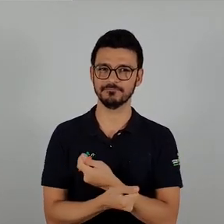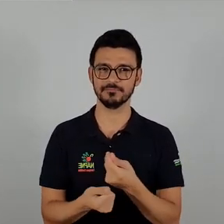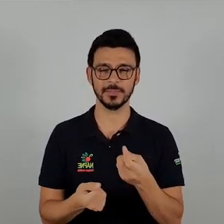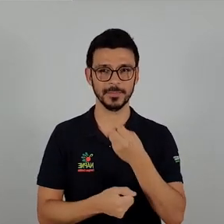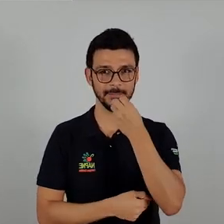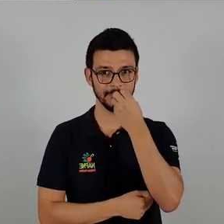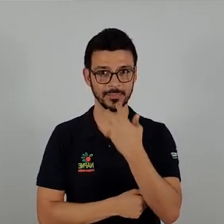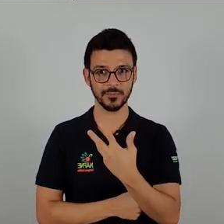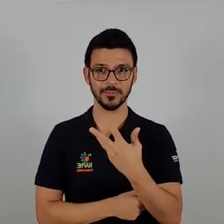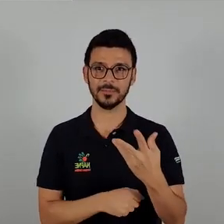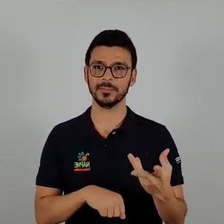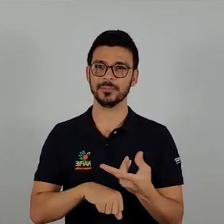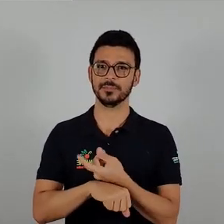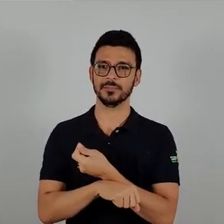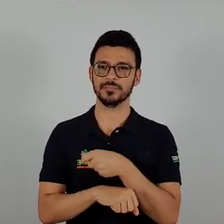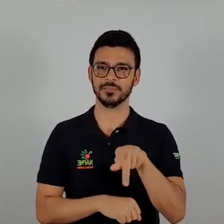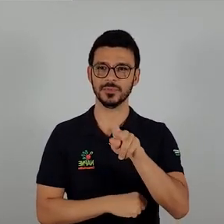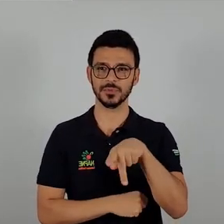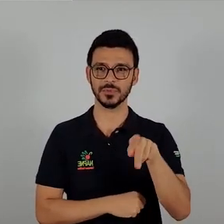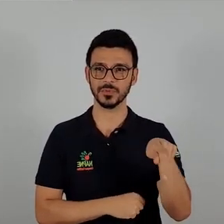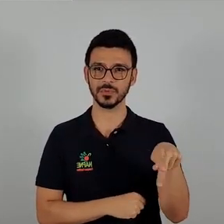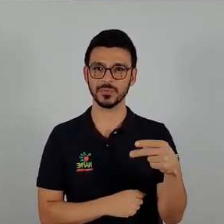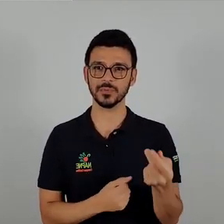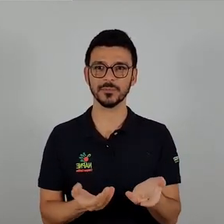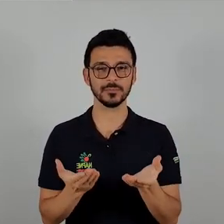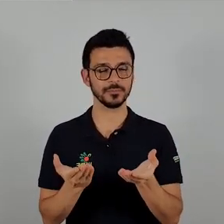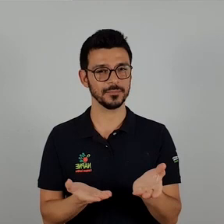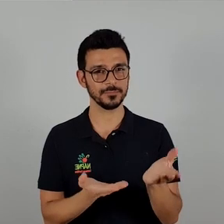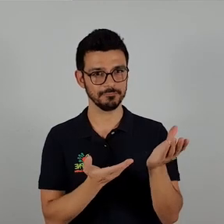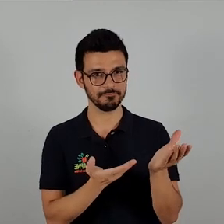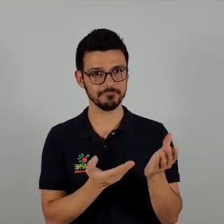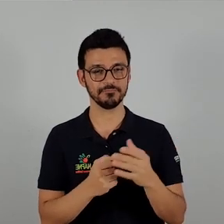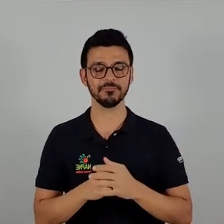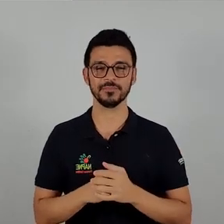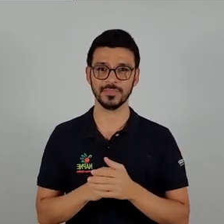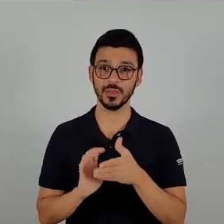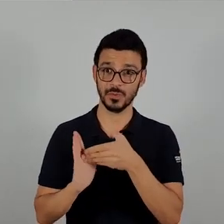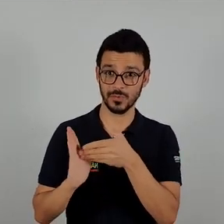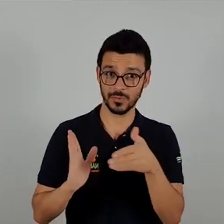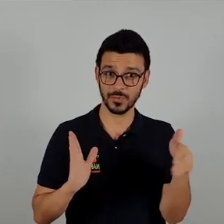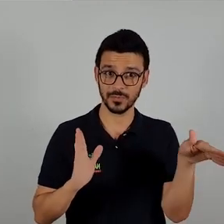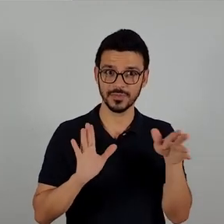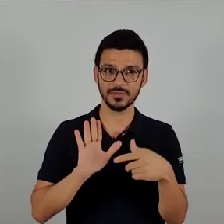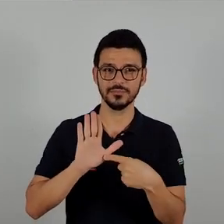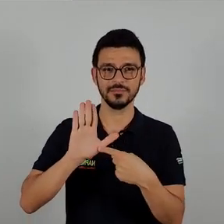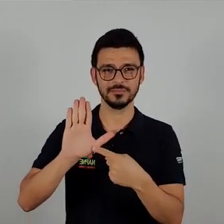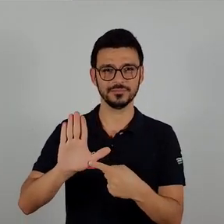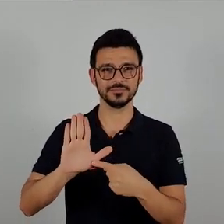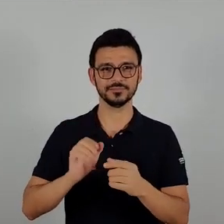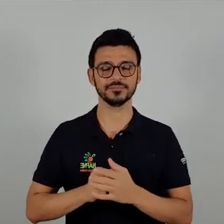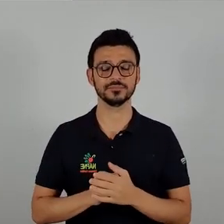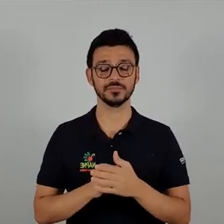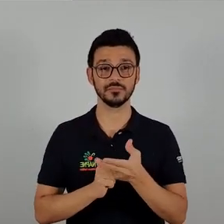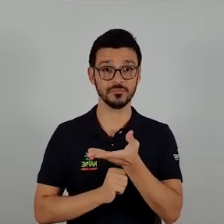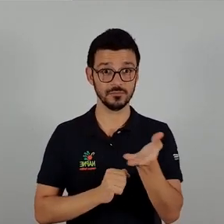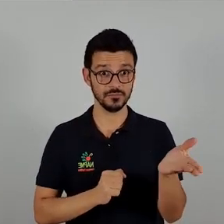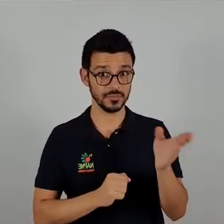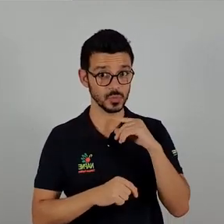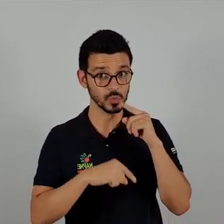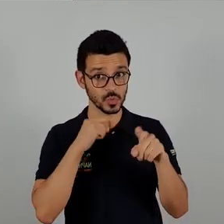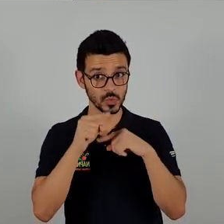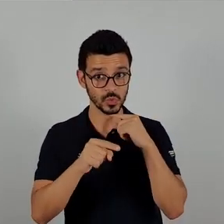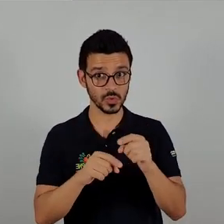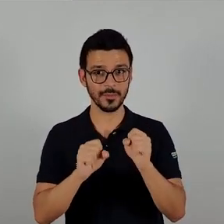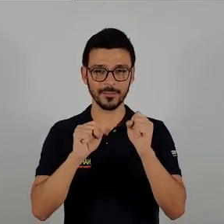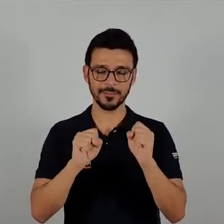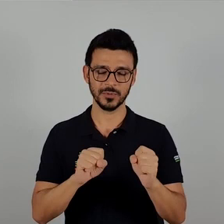agora deixo para o professor, né? Agradeço a presença de todo mundo e vamos começar a apresentação, tá bom? Qualquer dúvida